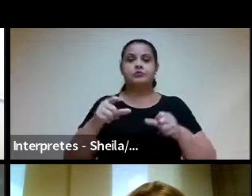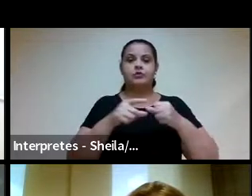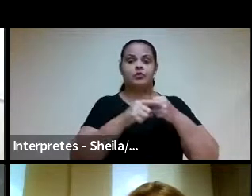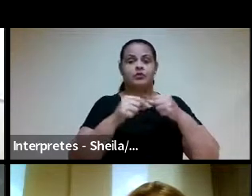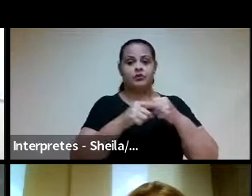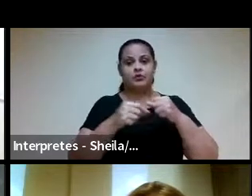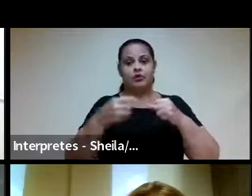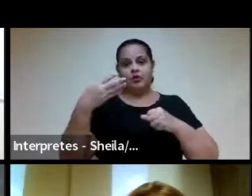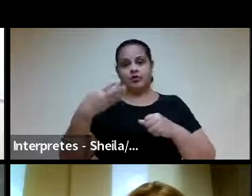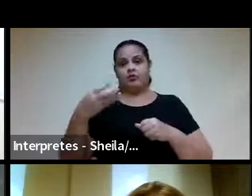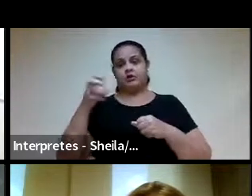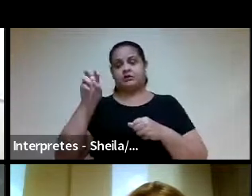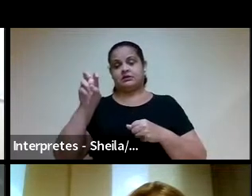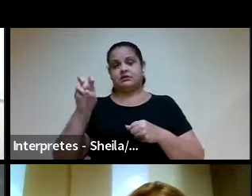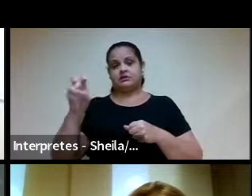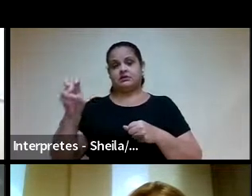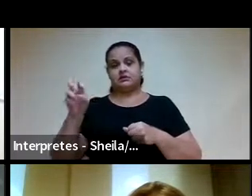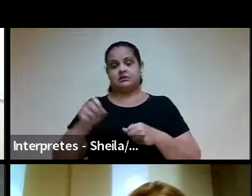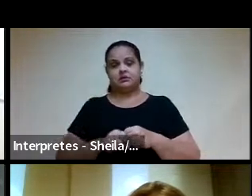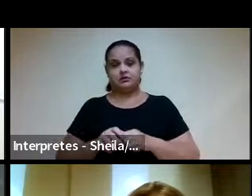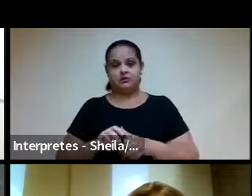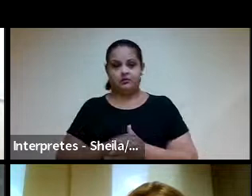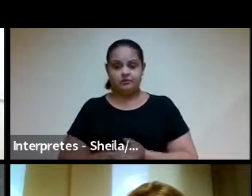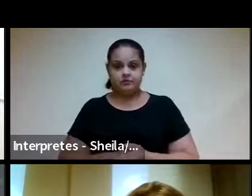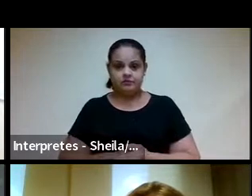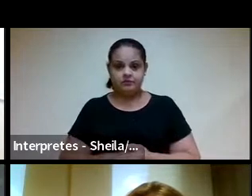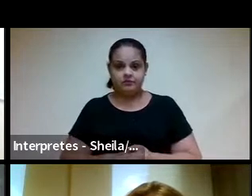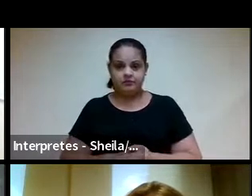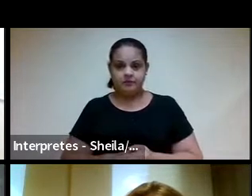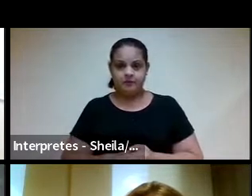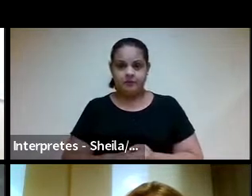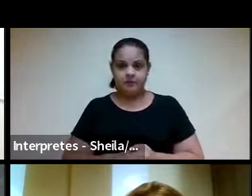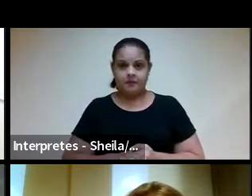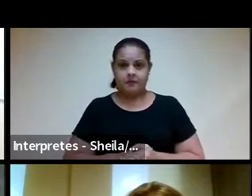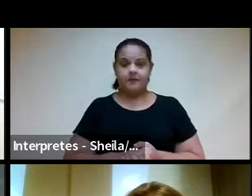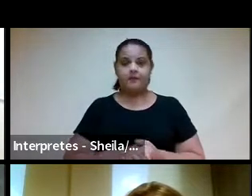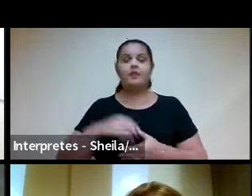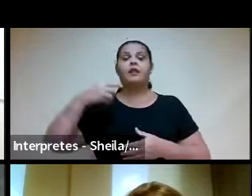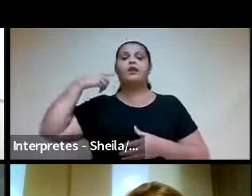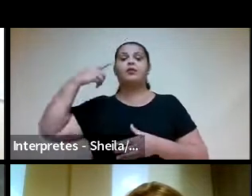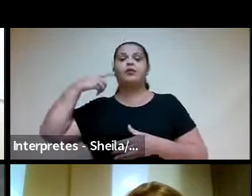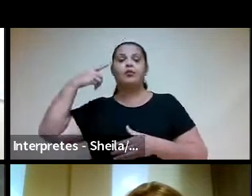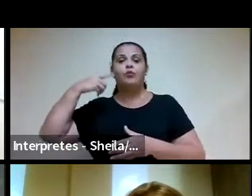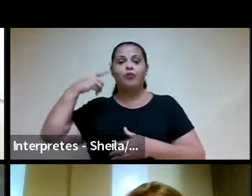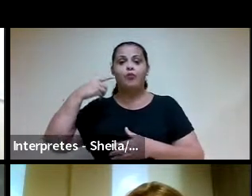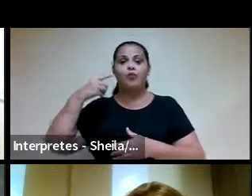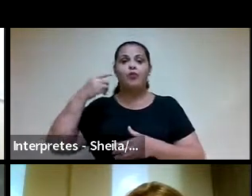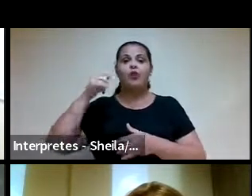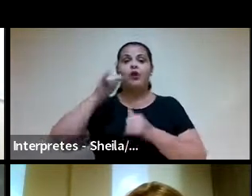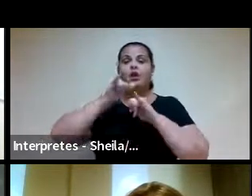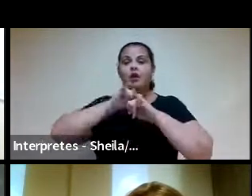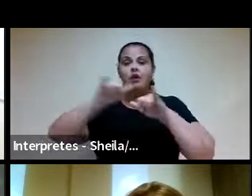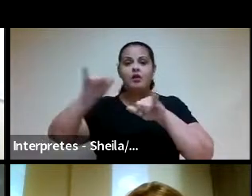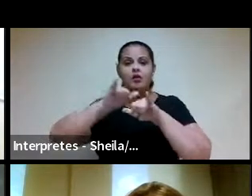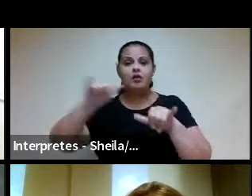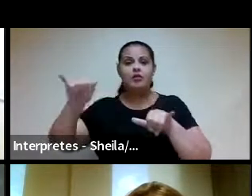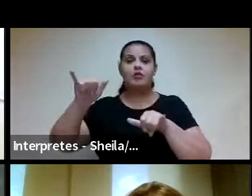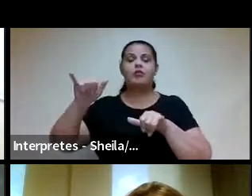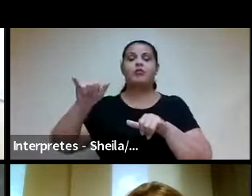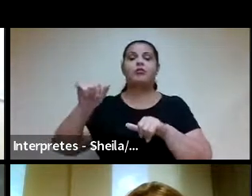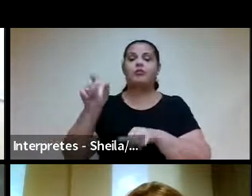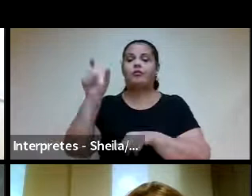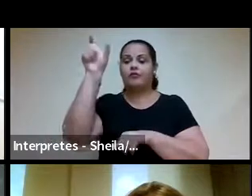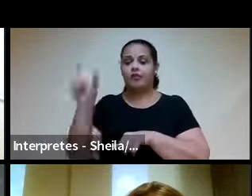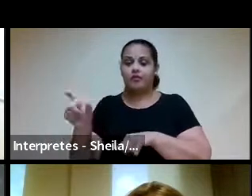do CPC, parágrafo 1º. Cabe ao advogado da parte informar o intimado testemunha por ele arrolados do dia, da hora e do local